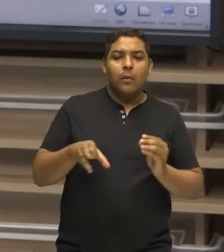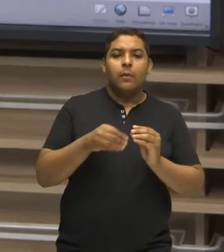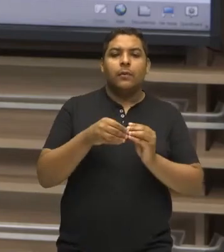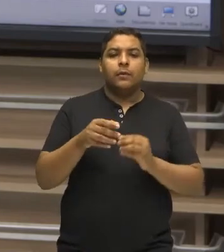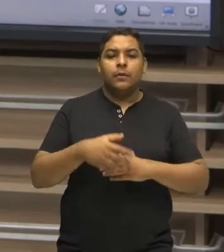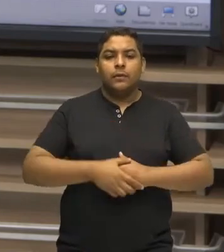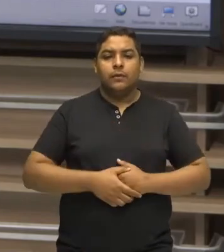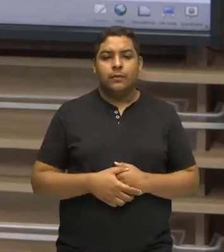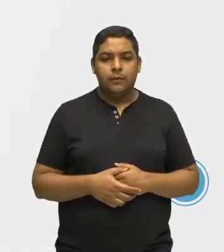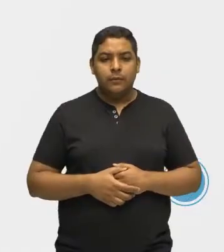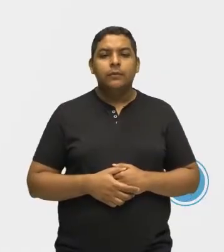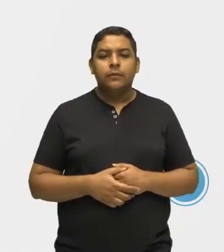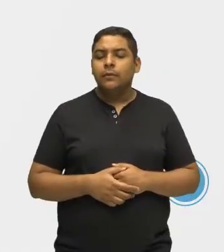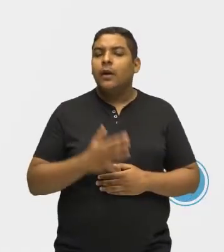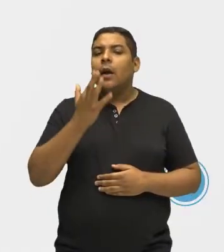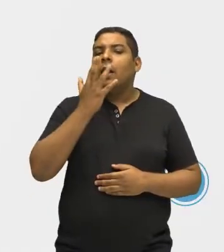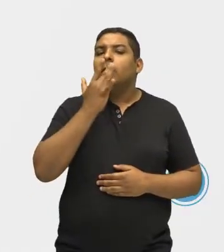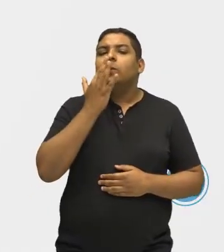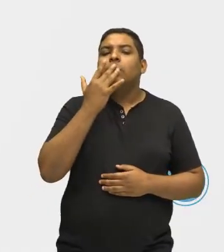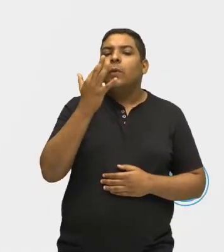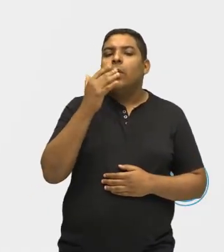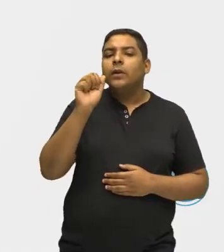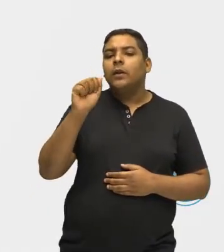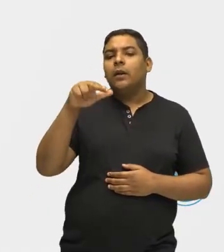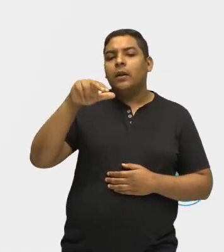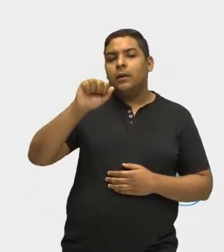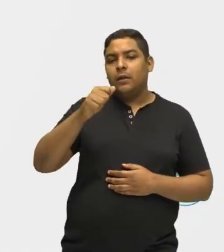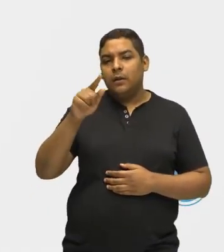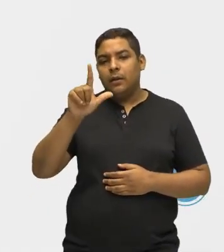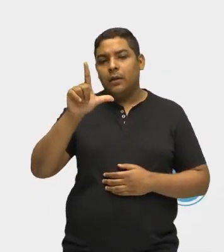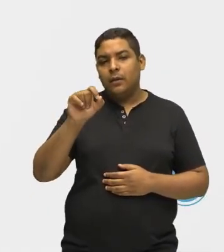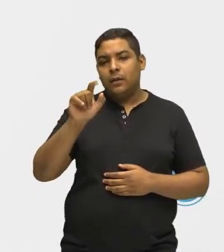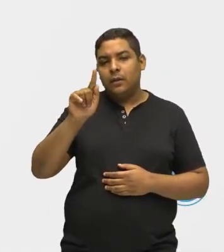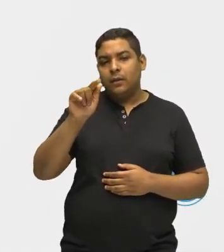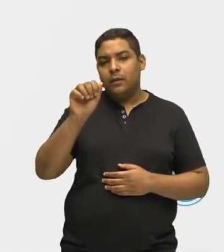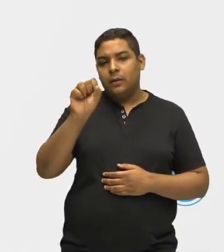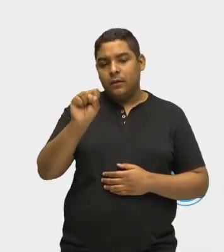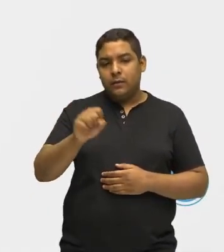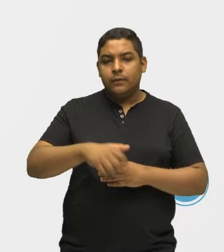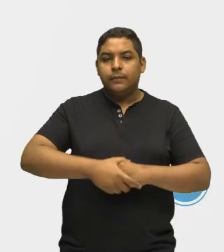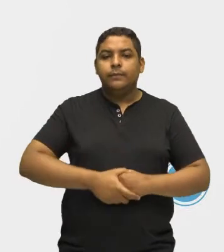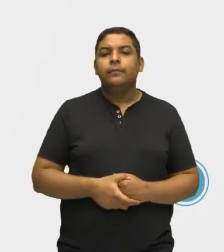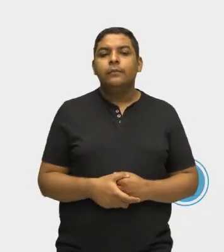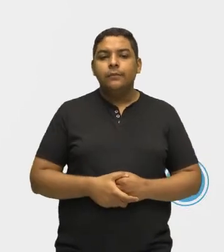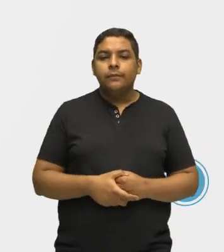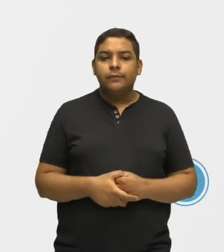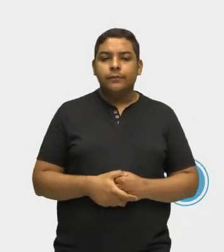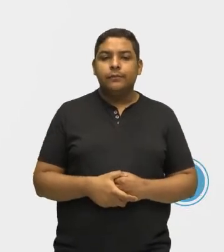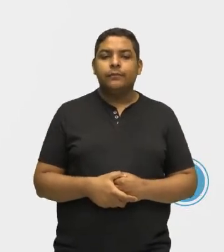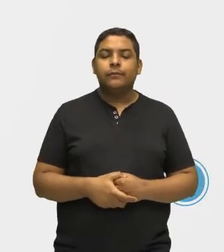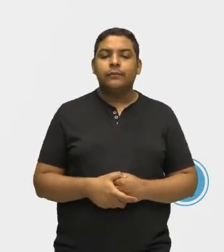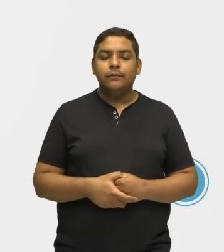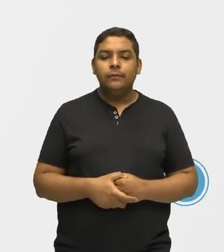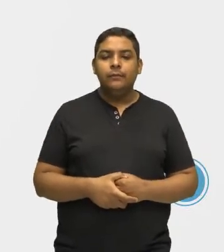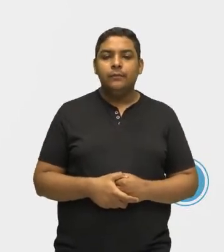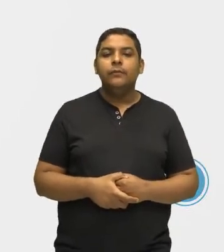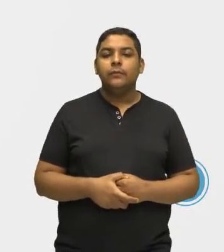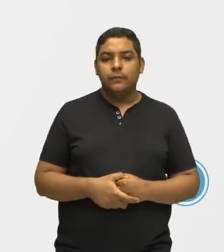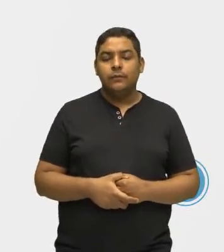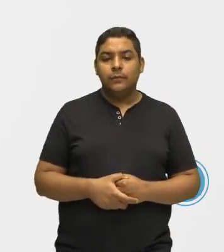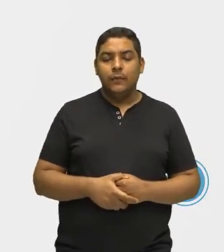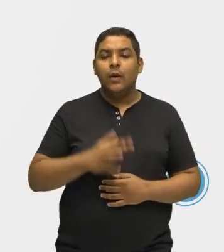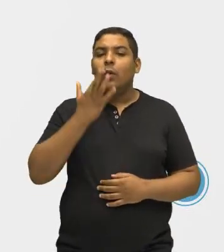o que vem ser as cores análogas? As cores análogas são aquelas que estão próximas umas das